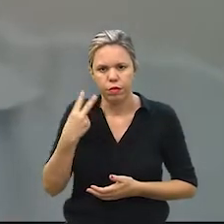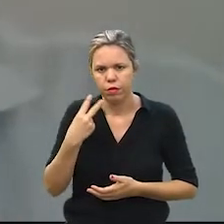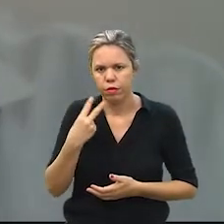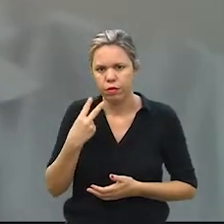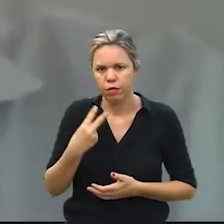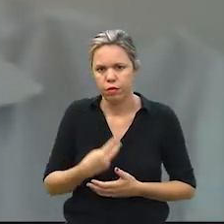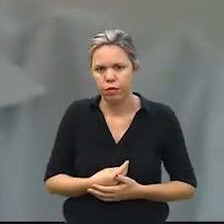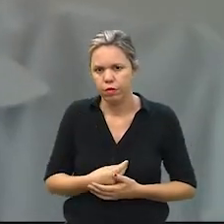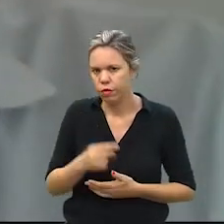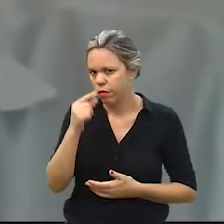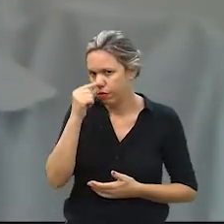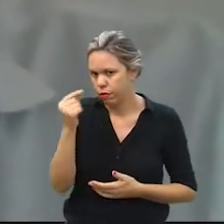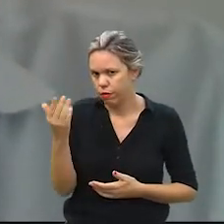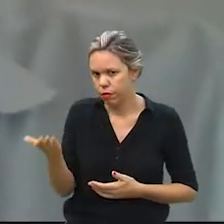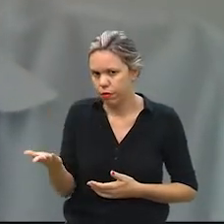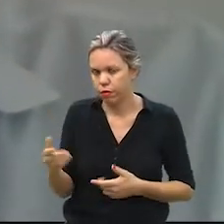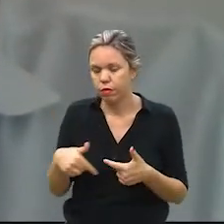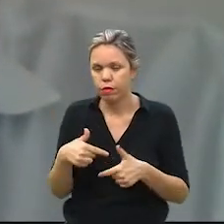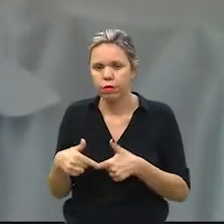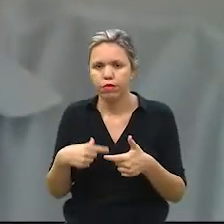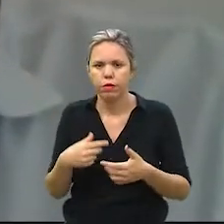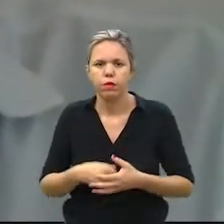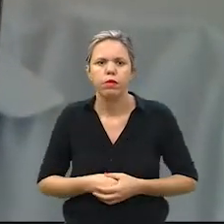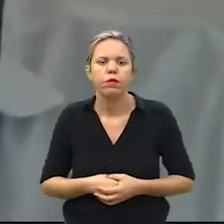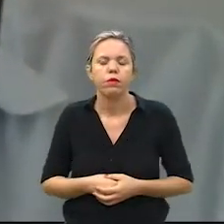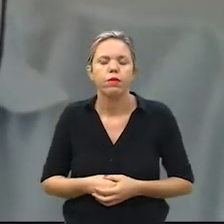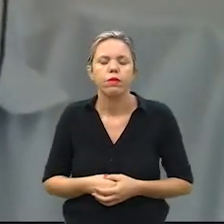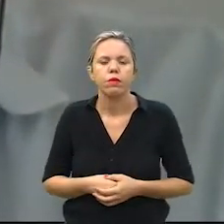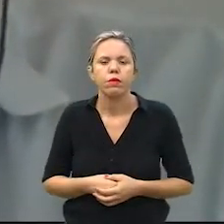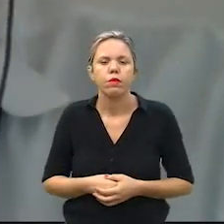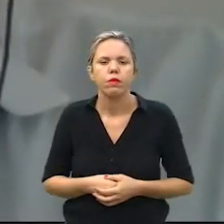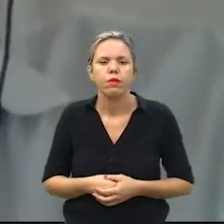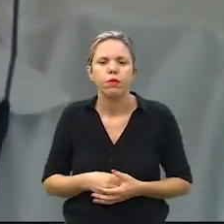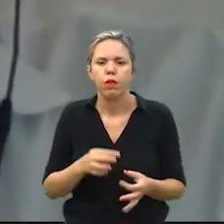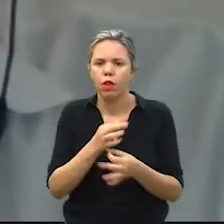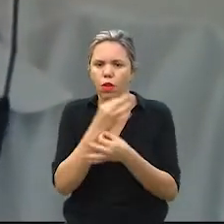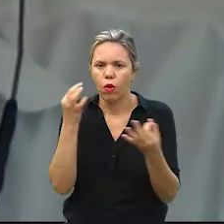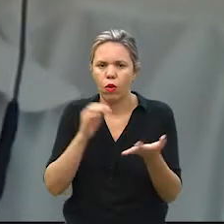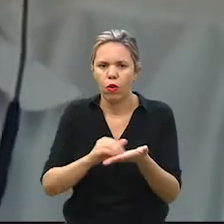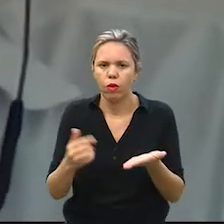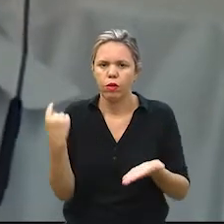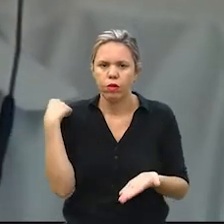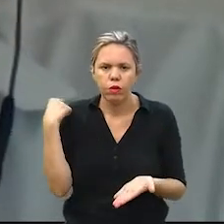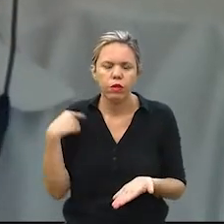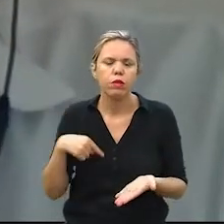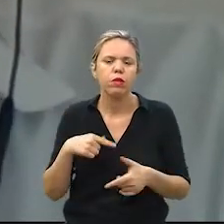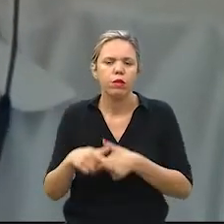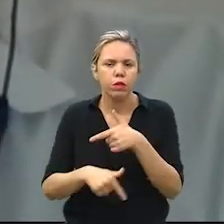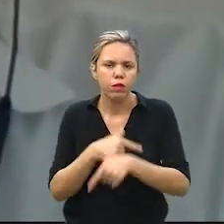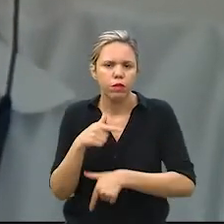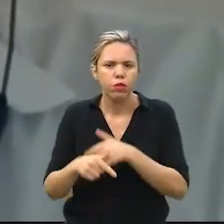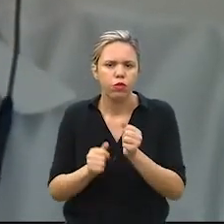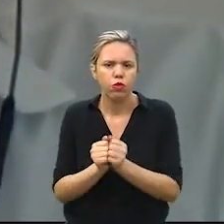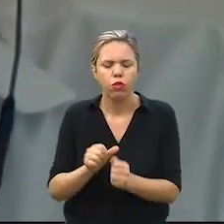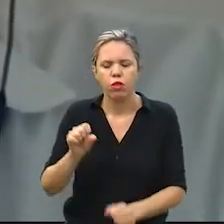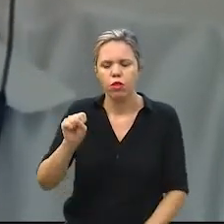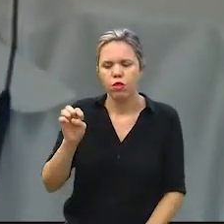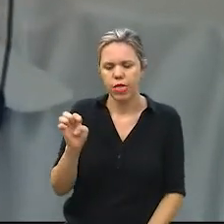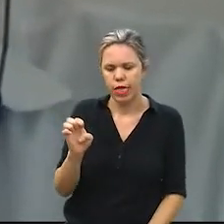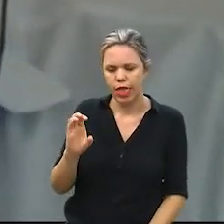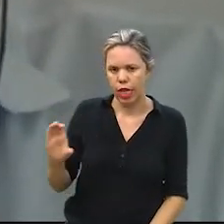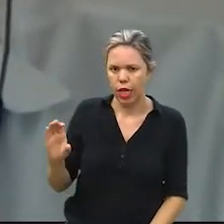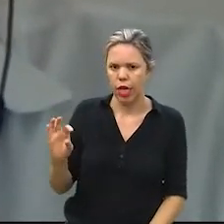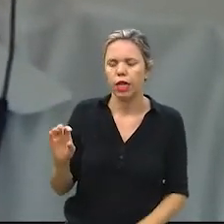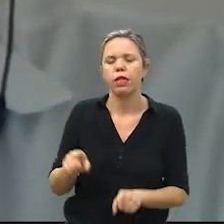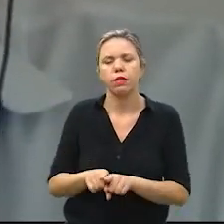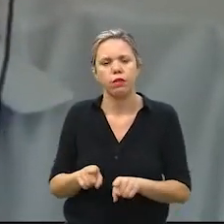vereador, colega de parlamento, Arnaldo Salvetti, que foi um ótimo secretário quando esteve à frente lá da CETEC, do Secretaria